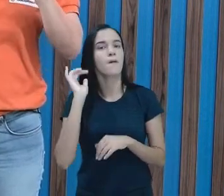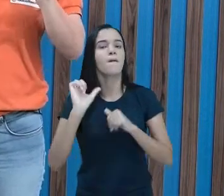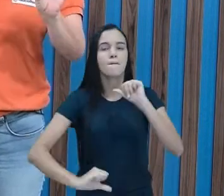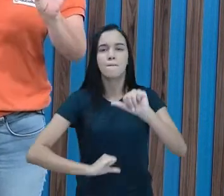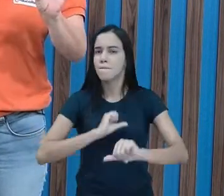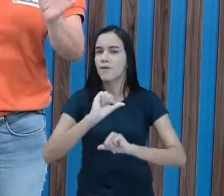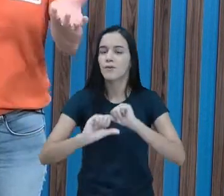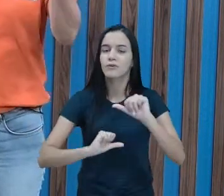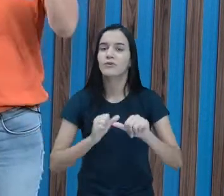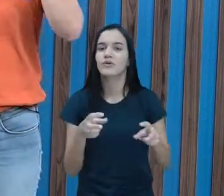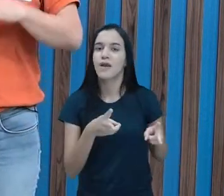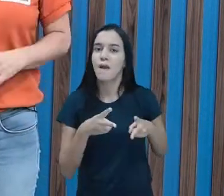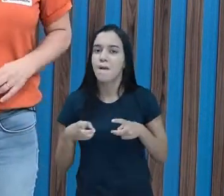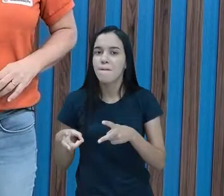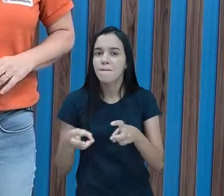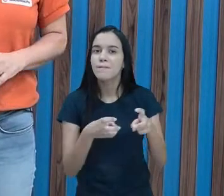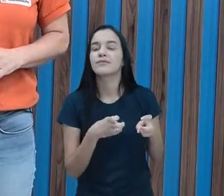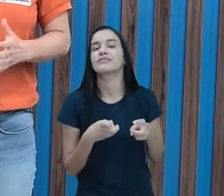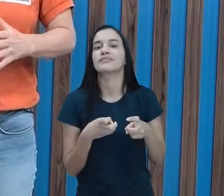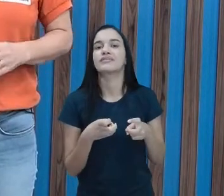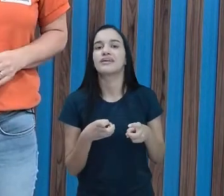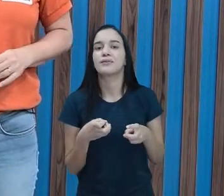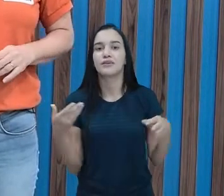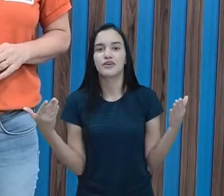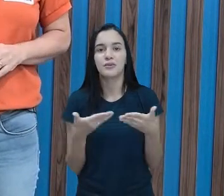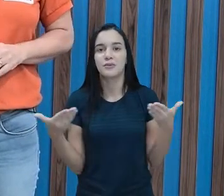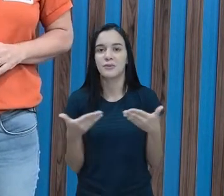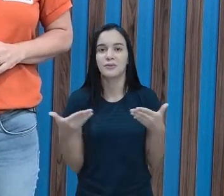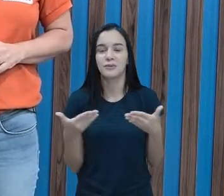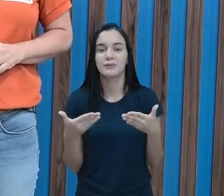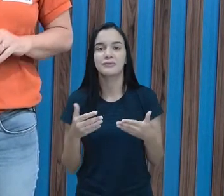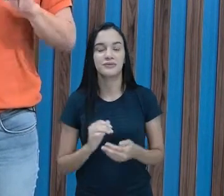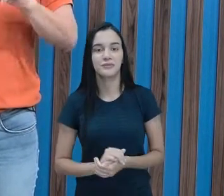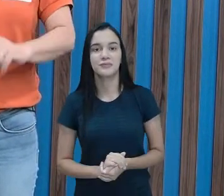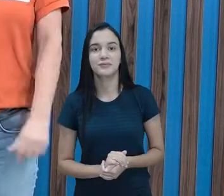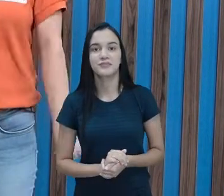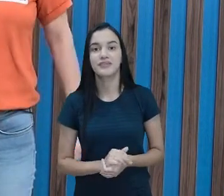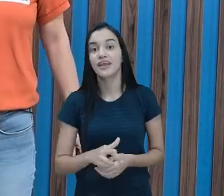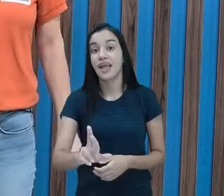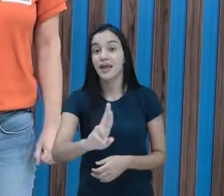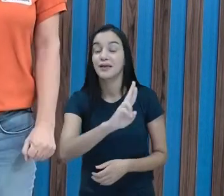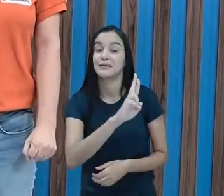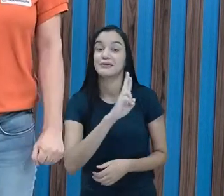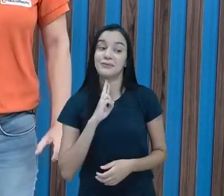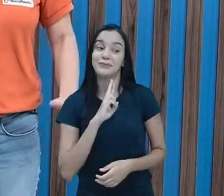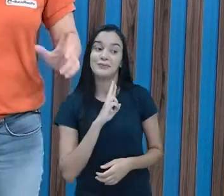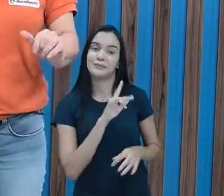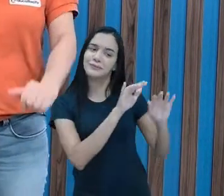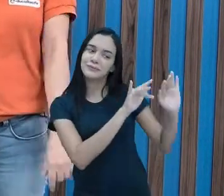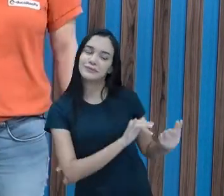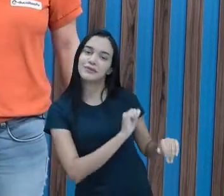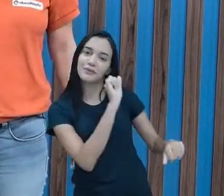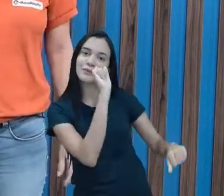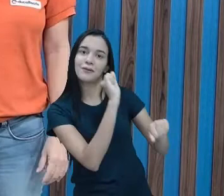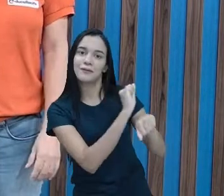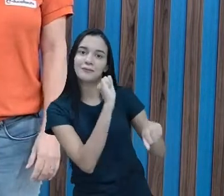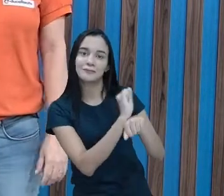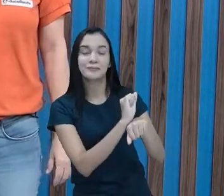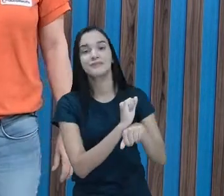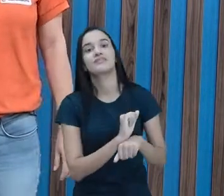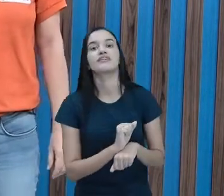que a gente observa aí e pelo que observa hoje caminhando pelas ruas do Recife? Responde para mim, estou aguardando. Enquanto isso, a gente segue aqui,